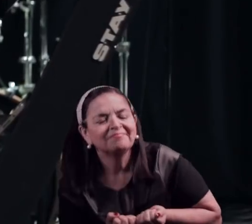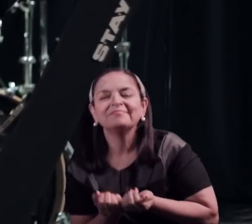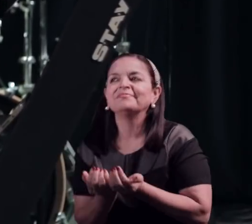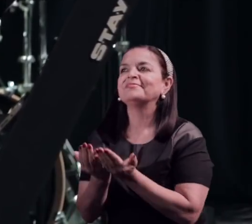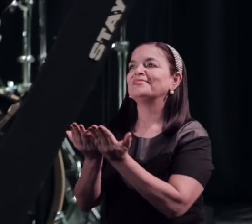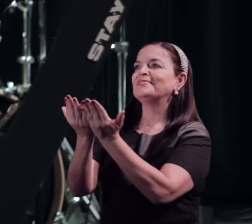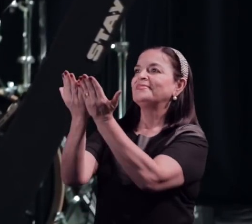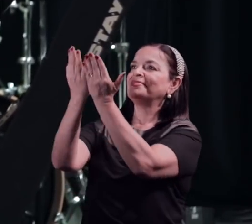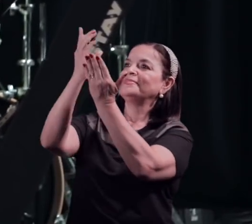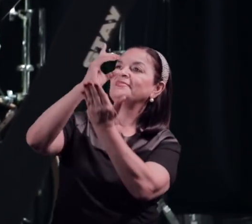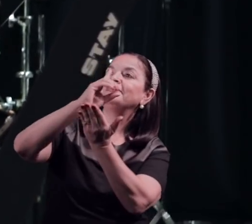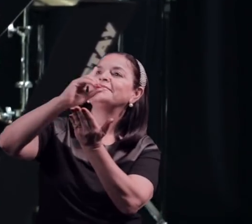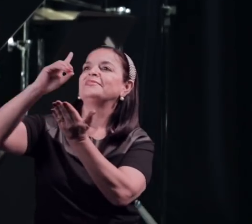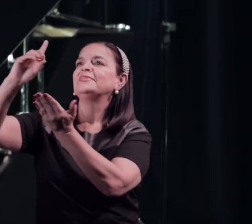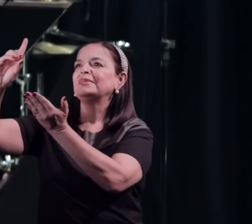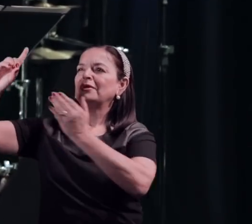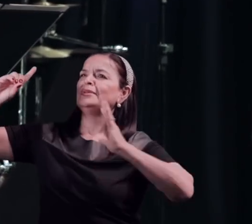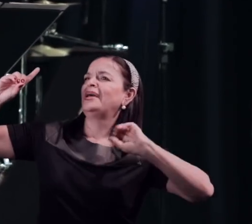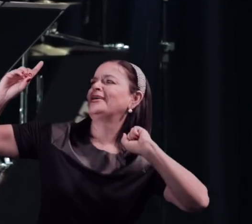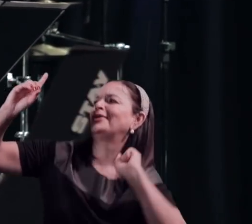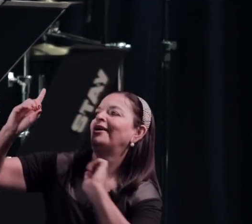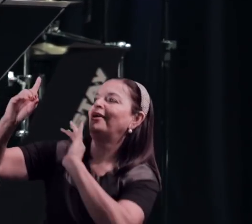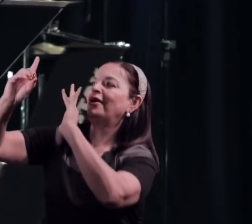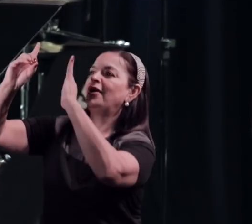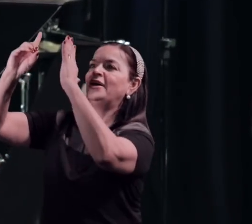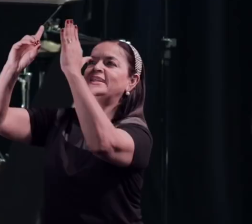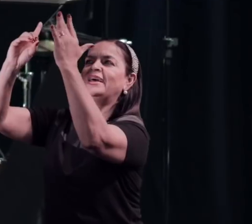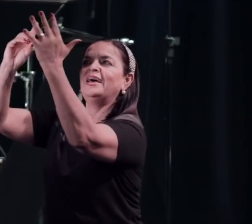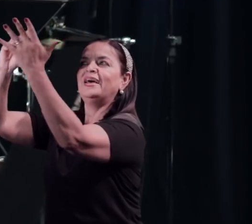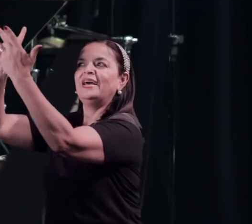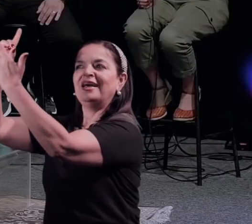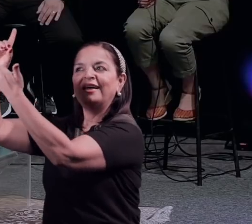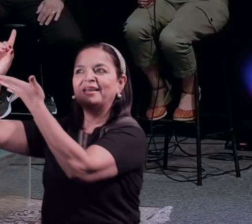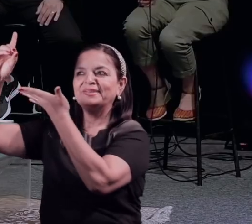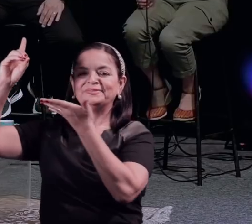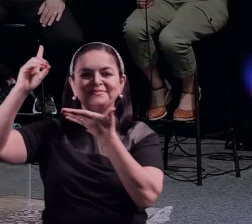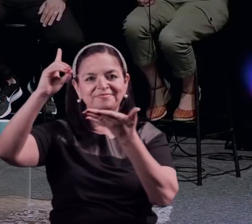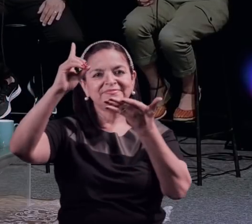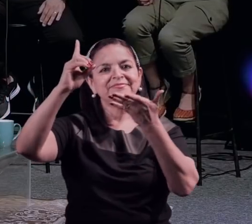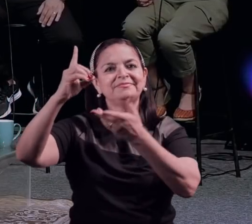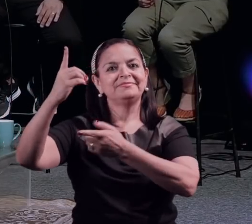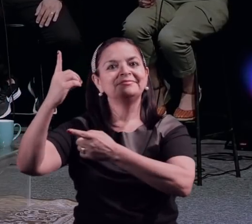anseios. Tu és o Senhor de toda glória,